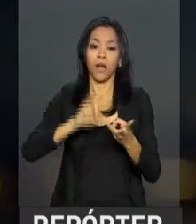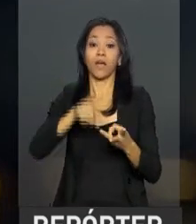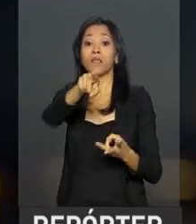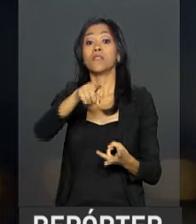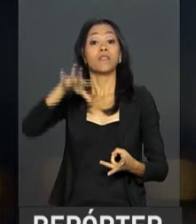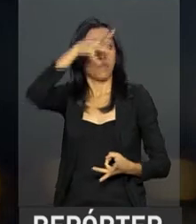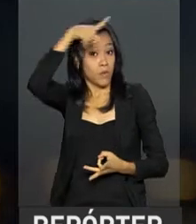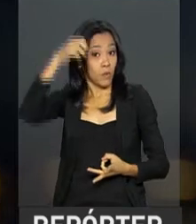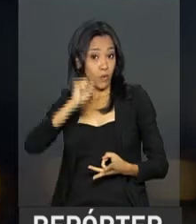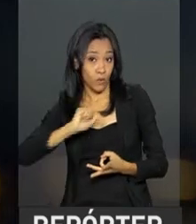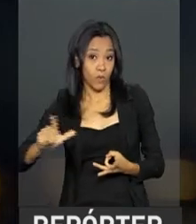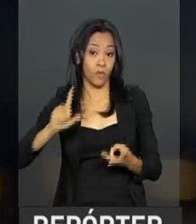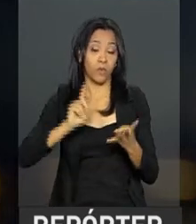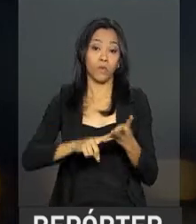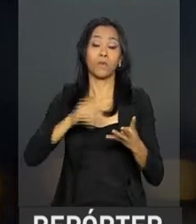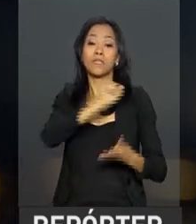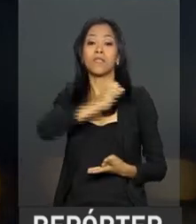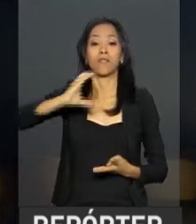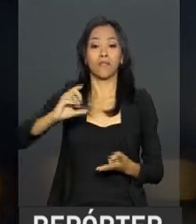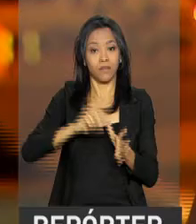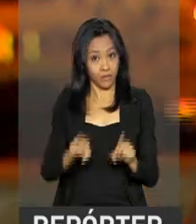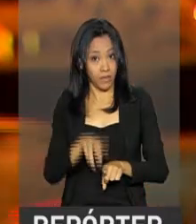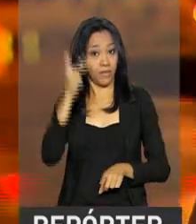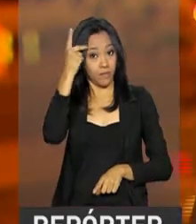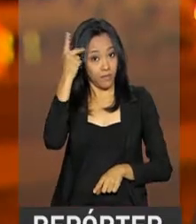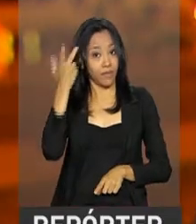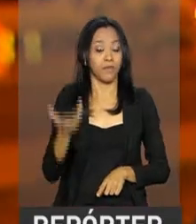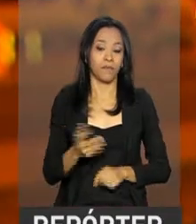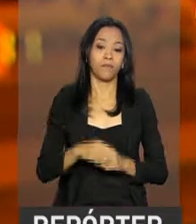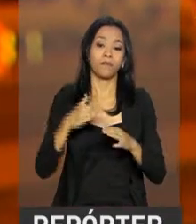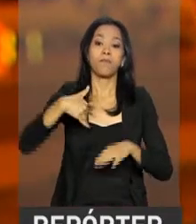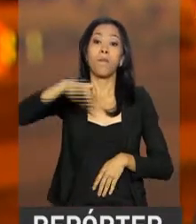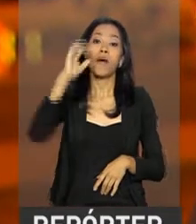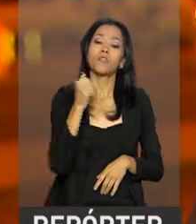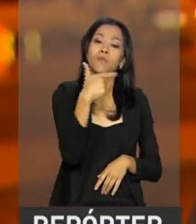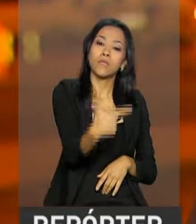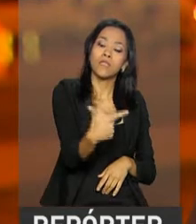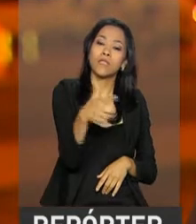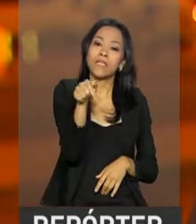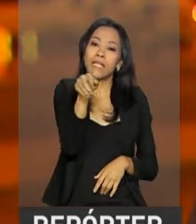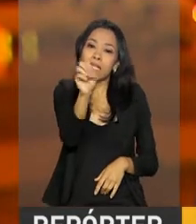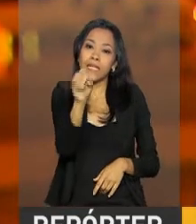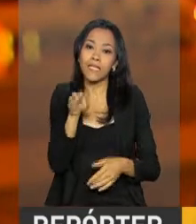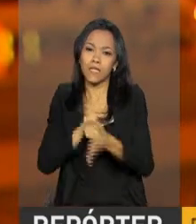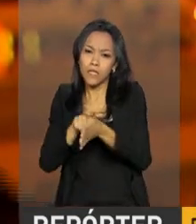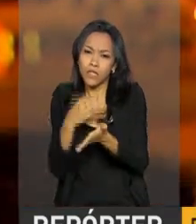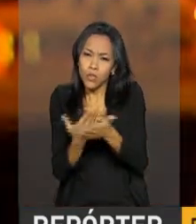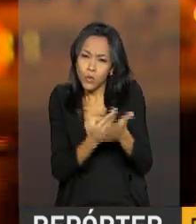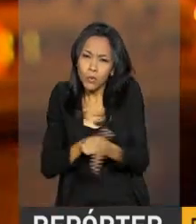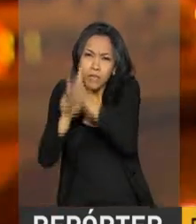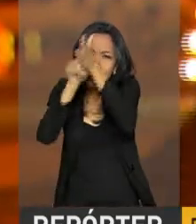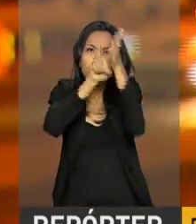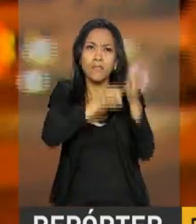do sul santa catarina e são paulo mais de 270 estudos de viabilidade foram realizados nos